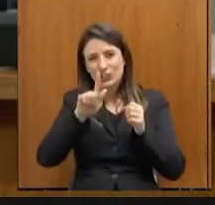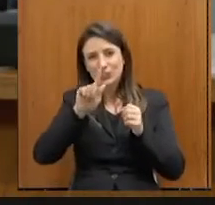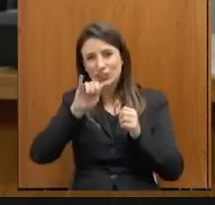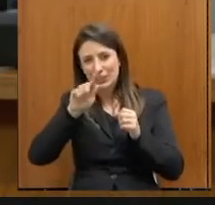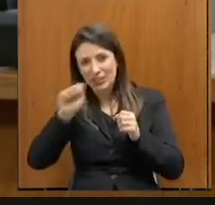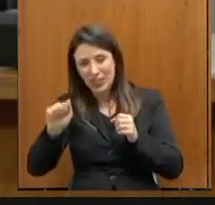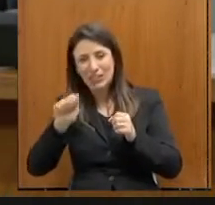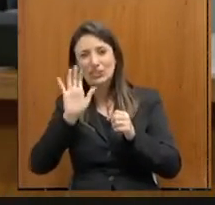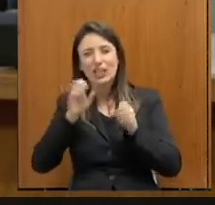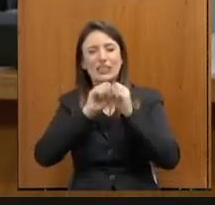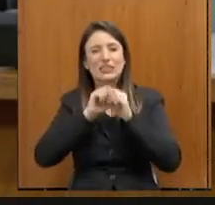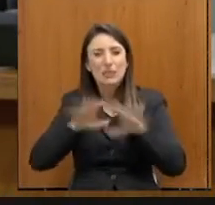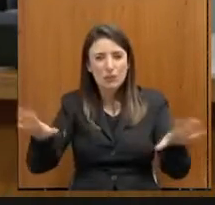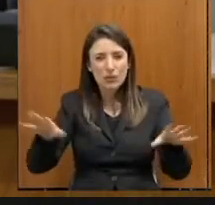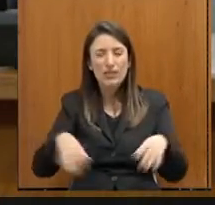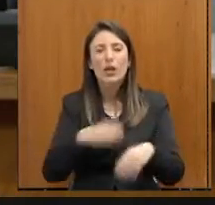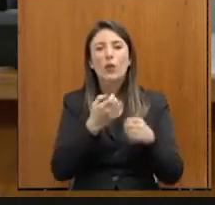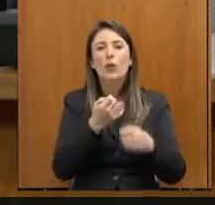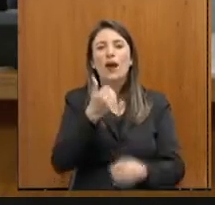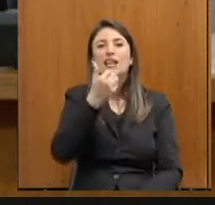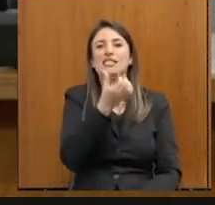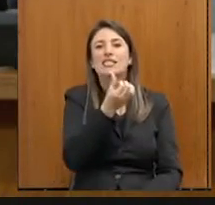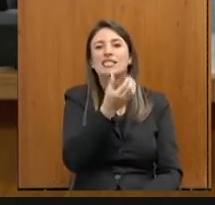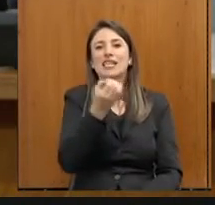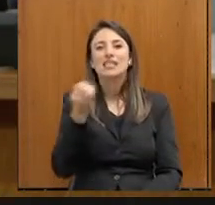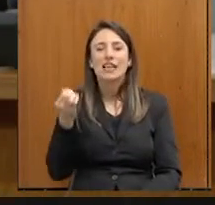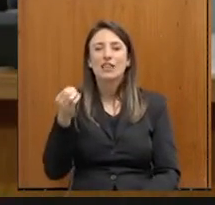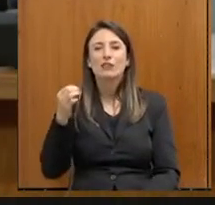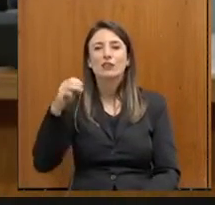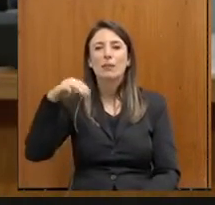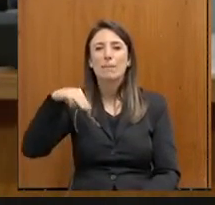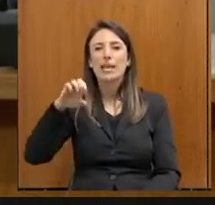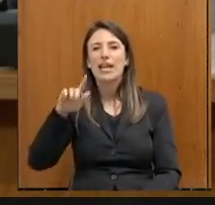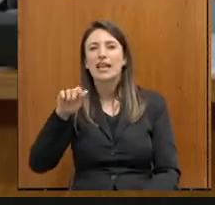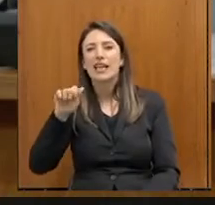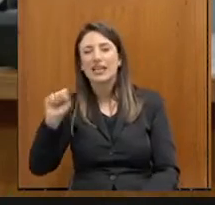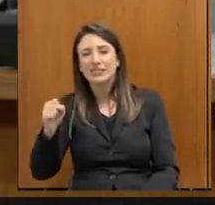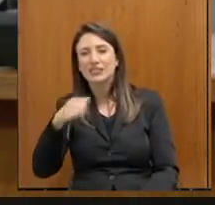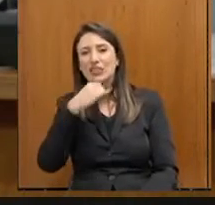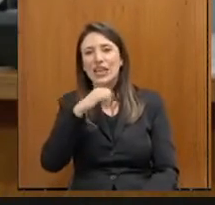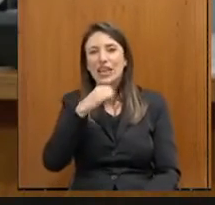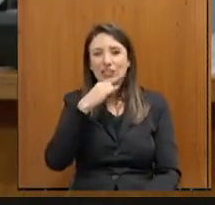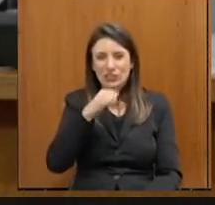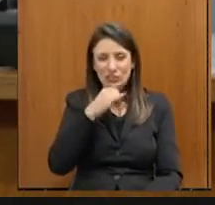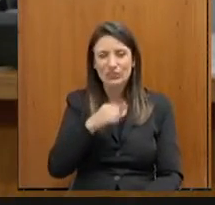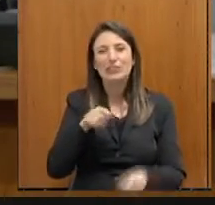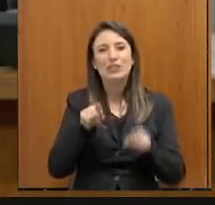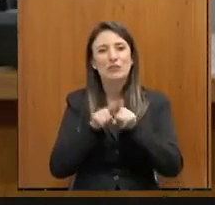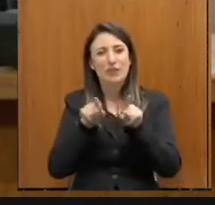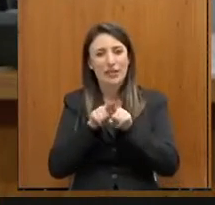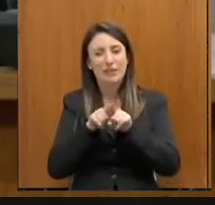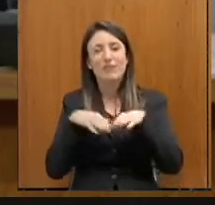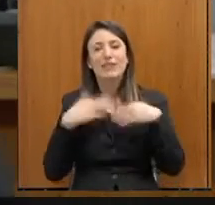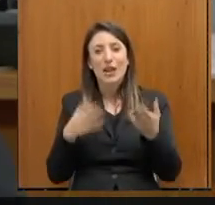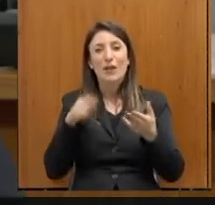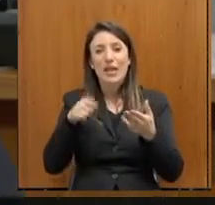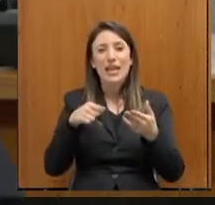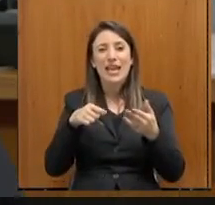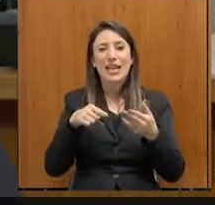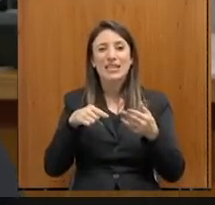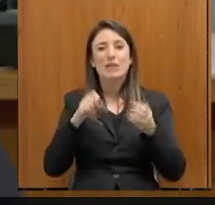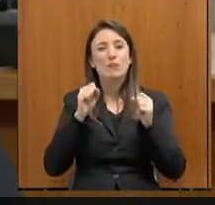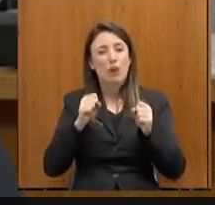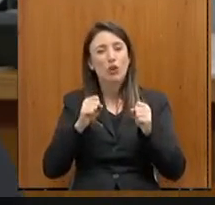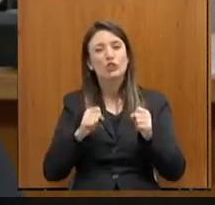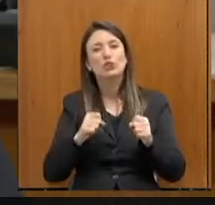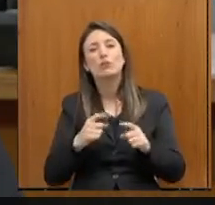quase 600 megas de energia centralizada e com os investimentos nós temos podemos multiplicar por 8